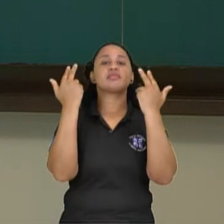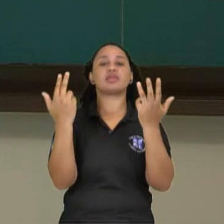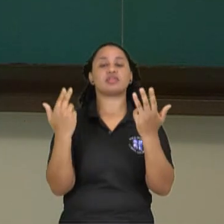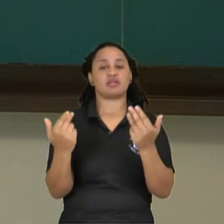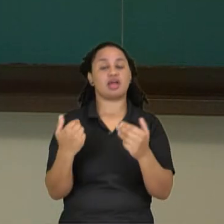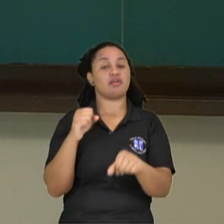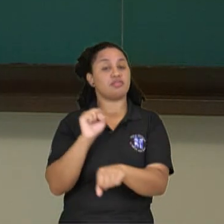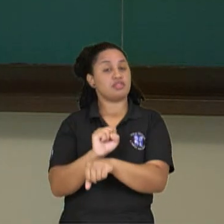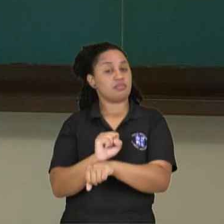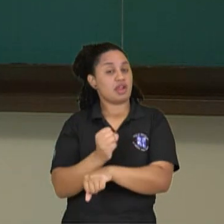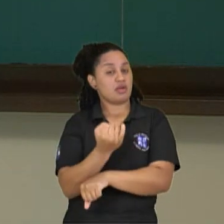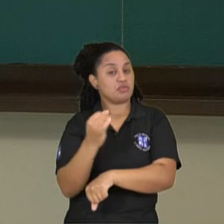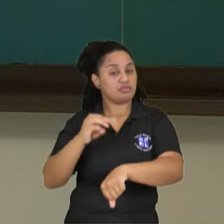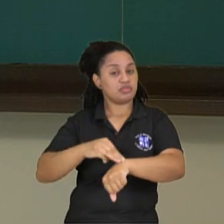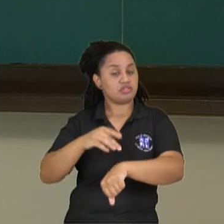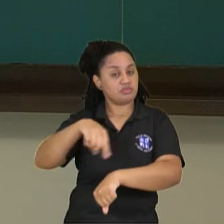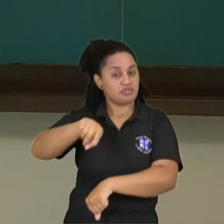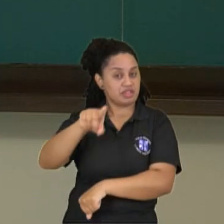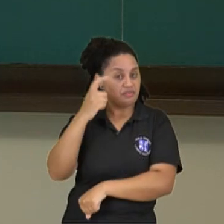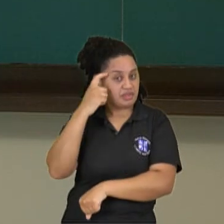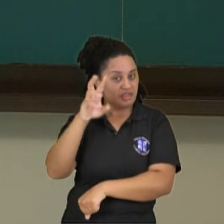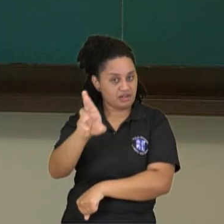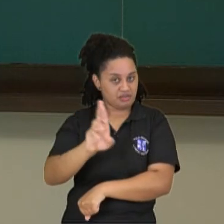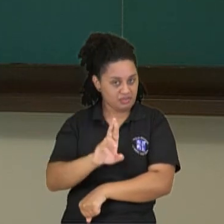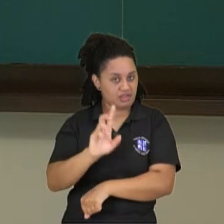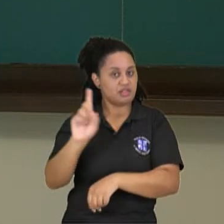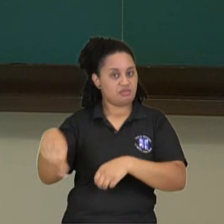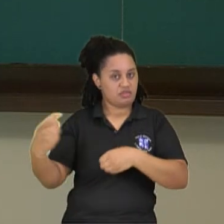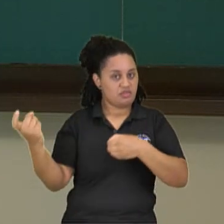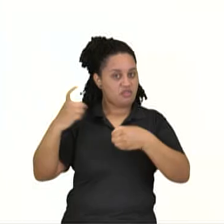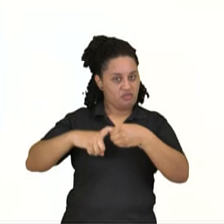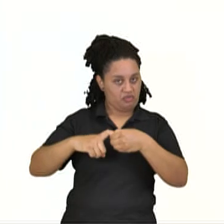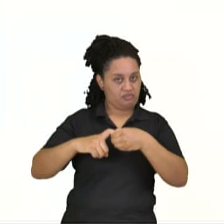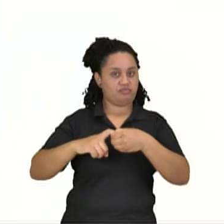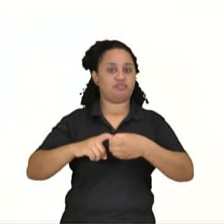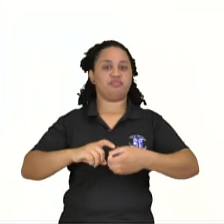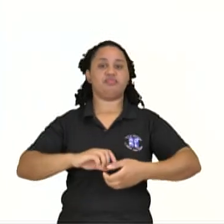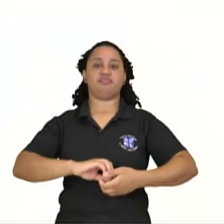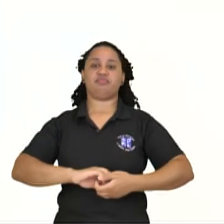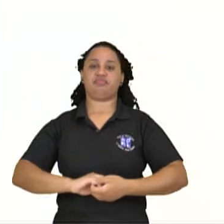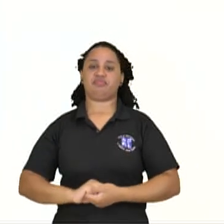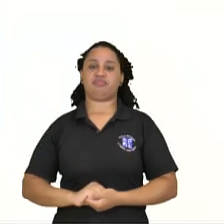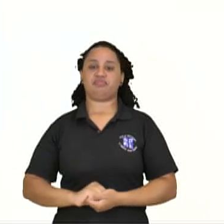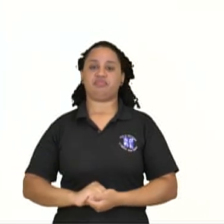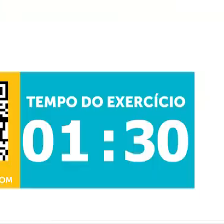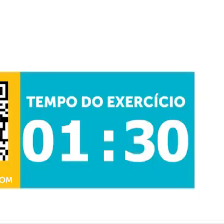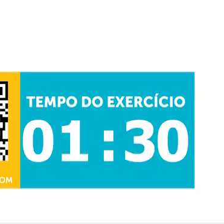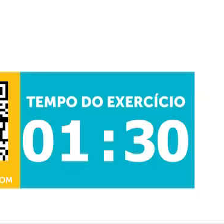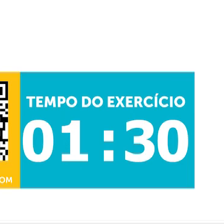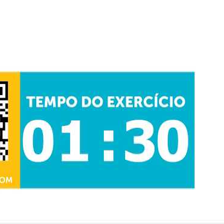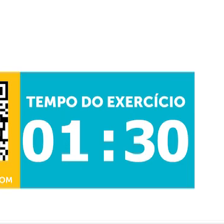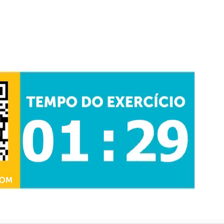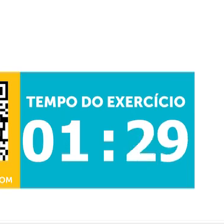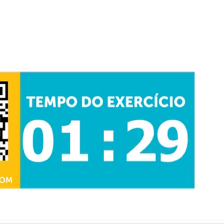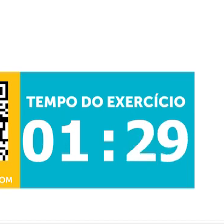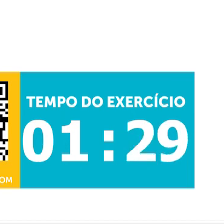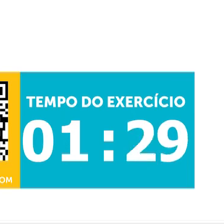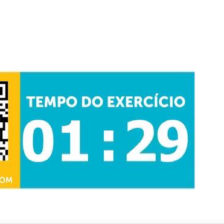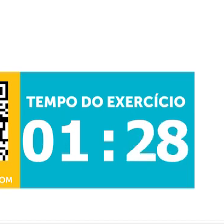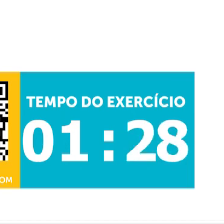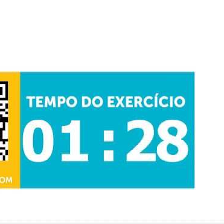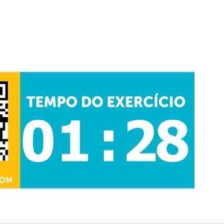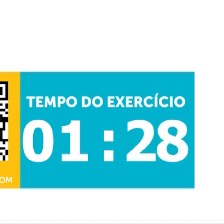mais importantes da sociedade. Geralmente a figura ali do faraó e da rainha eram desenhadas e pintadas num tamanho maior